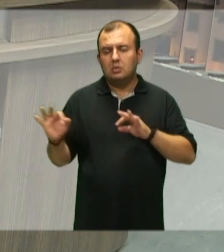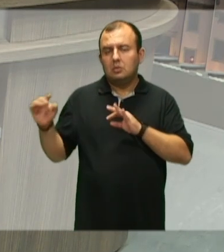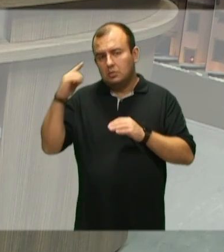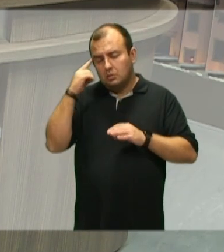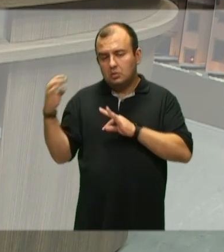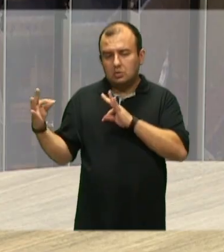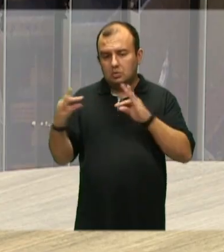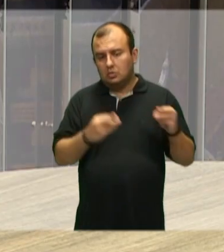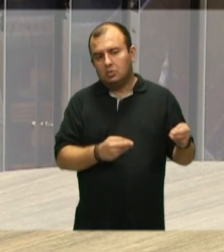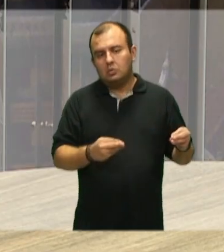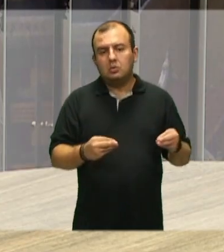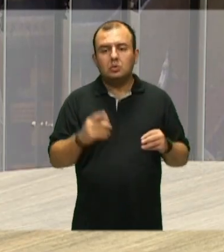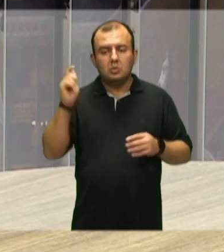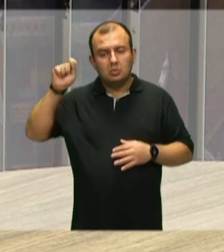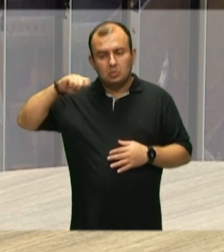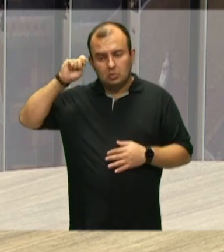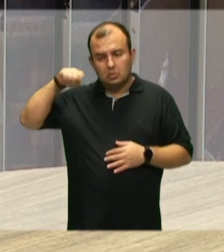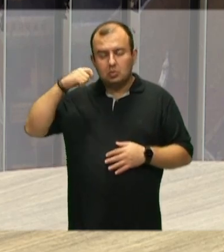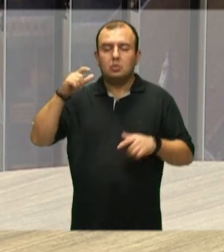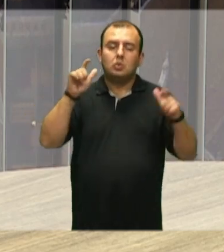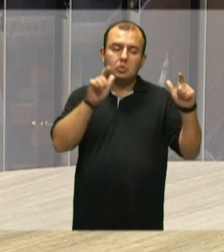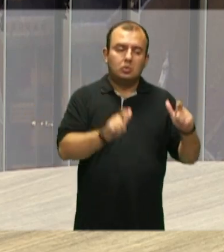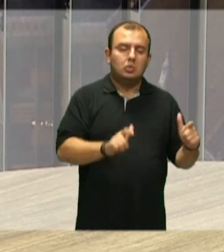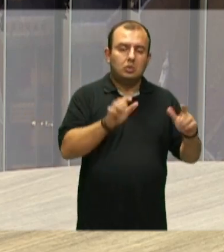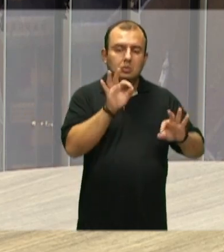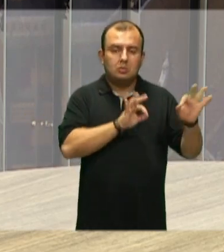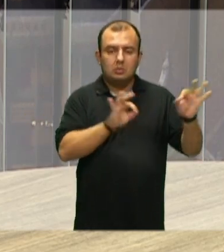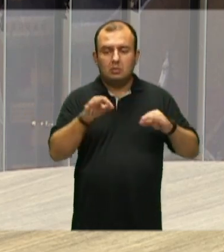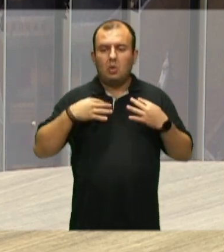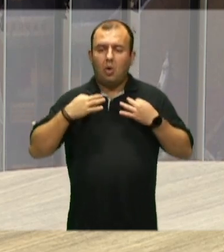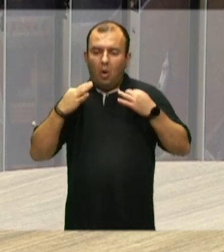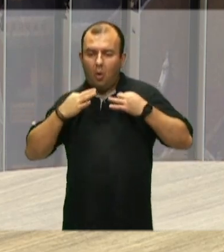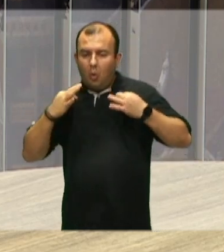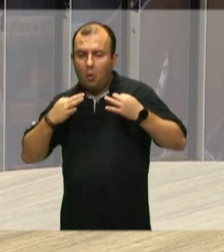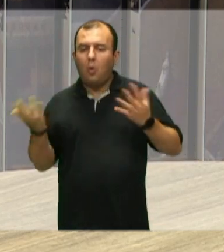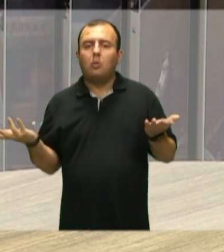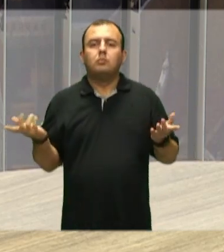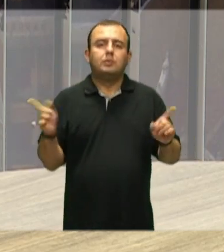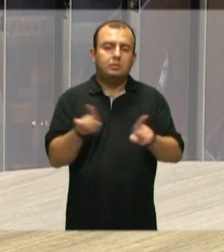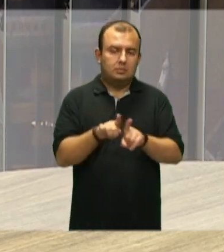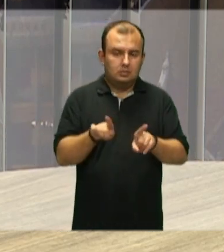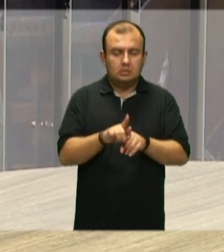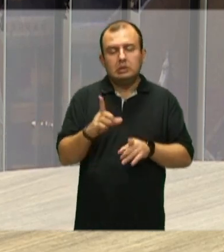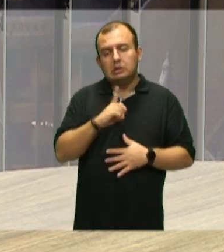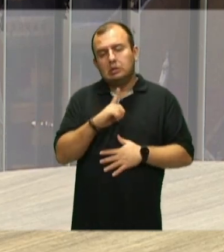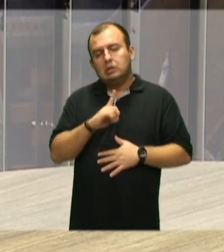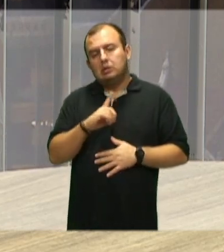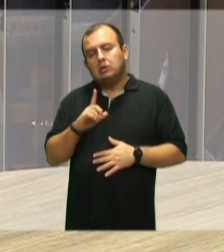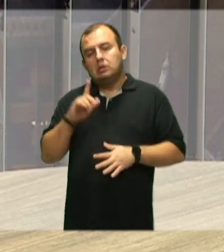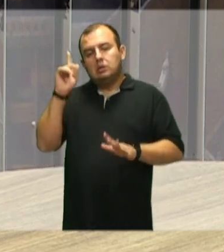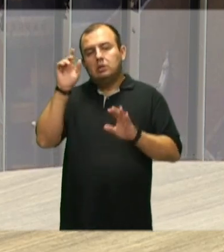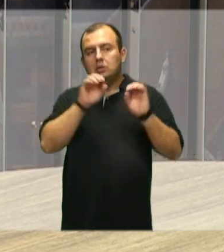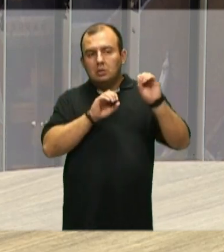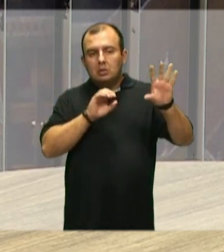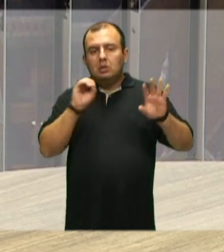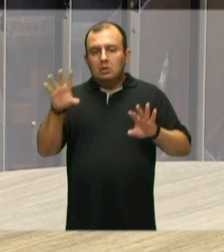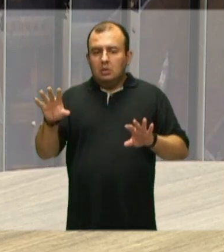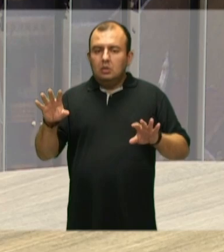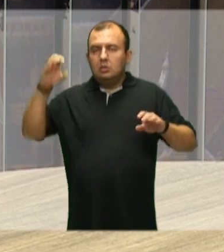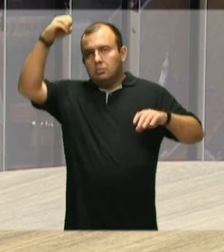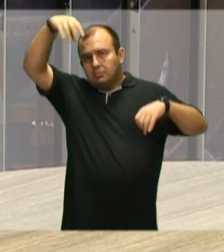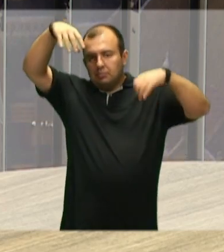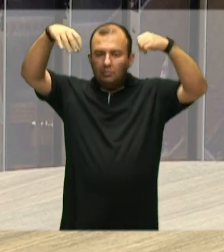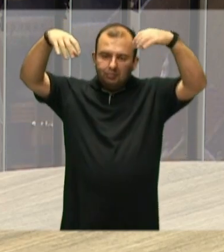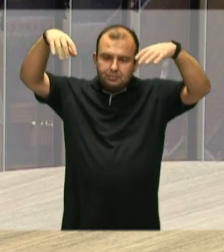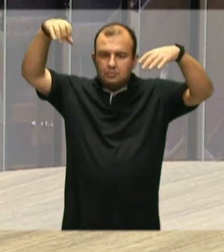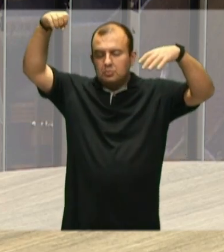né? A preparação dos atores, dos cenários, dos figurinos, se vai ter alguma coisa isso de projeção, de